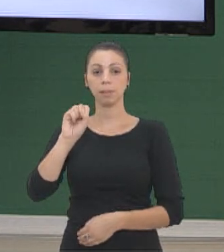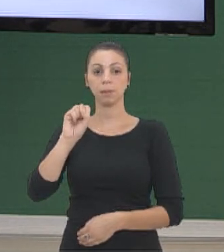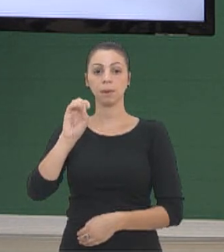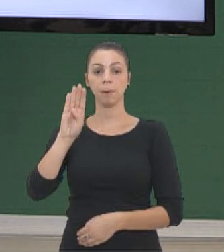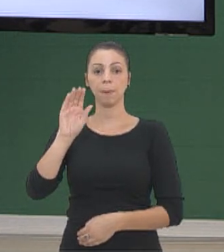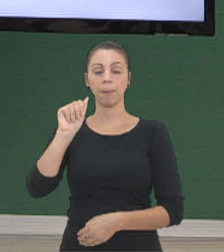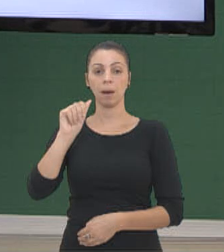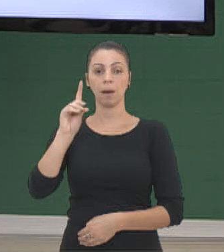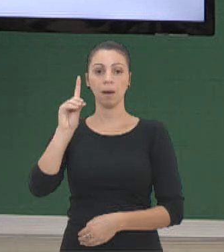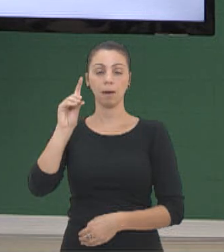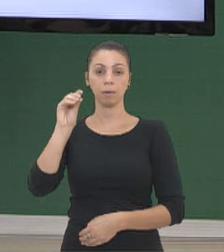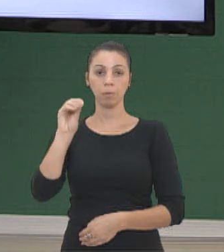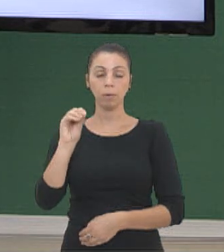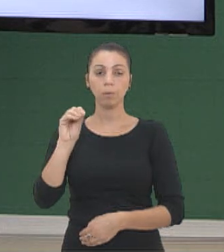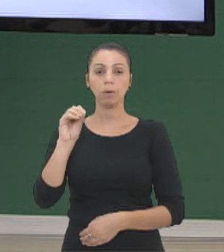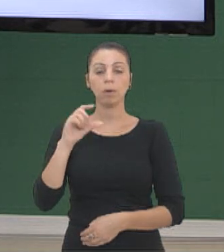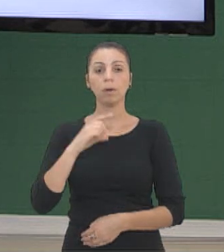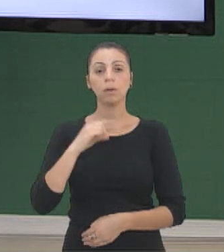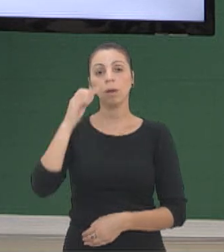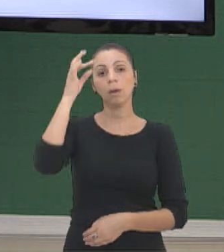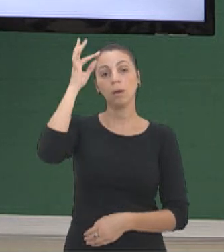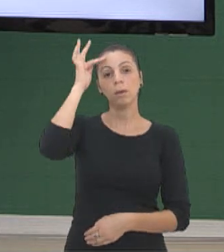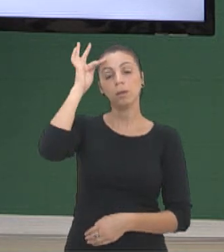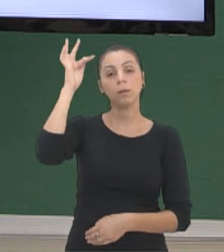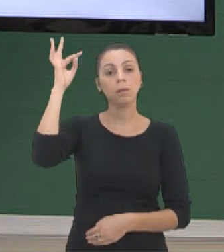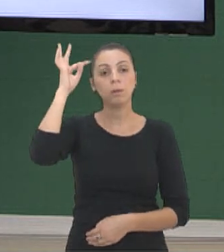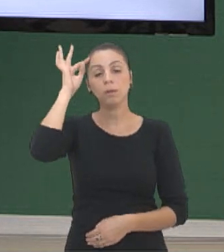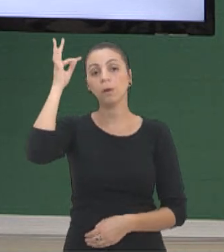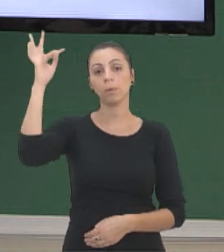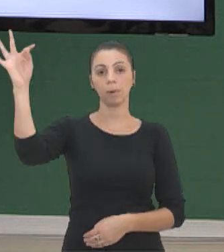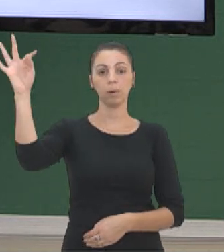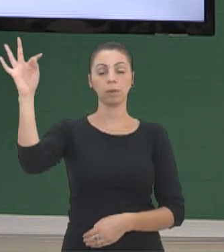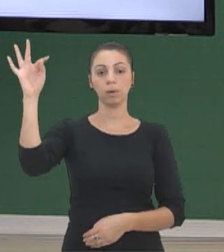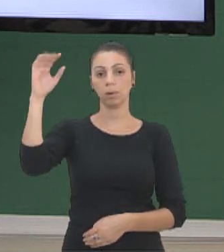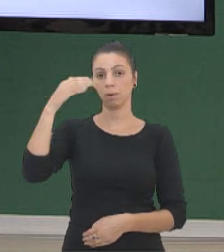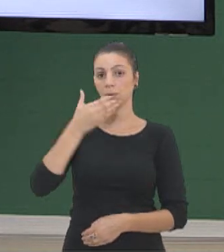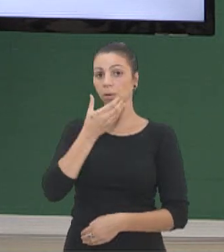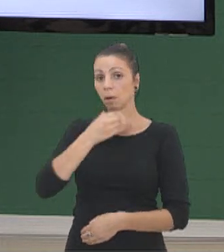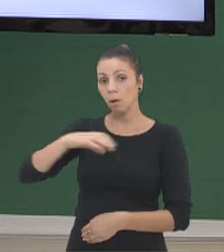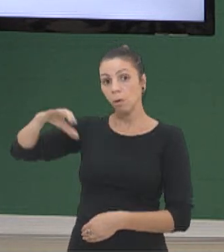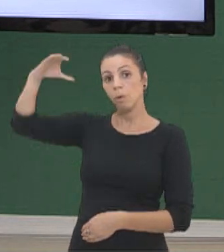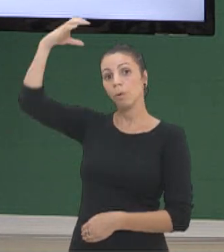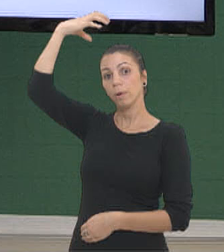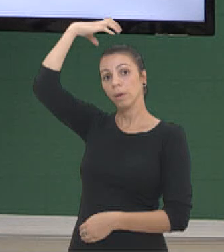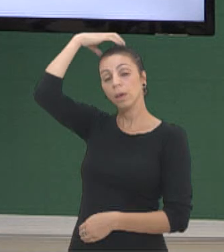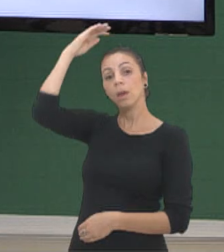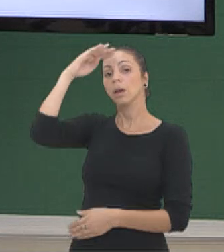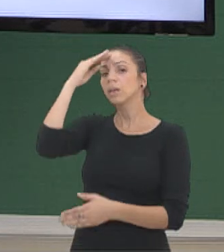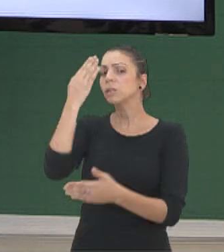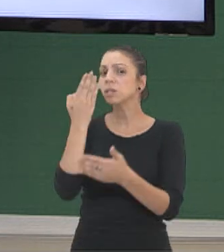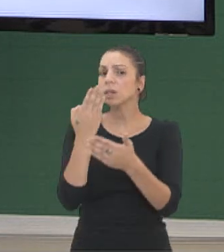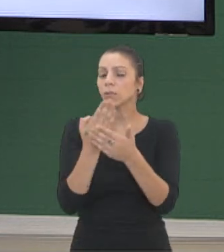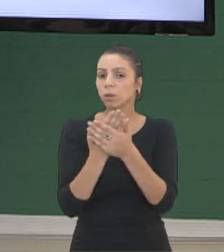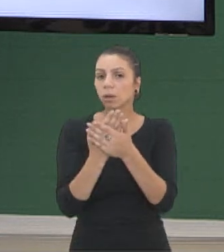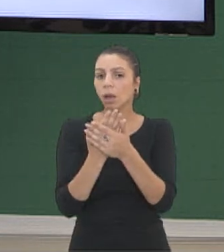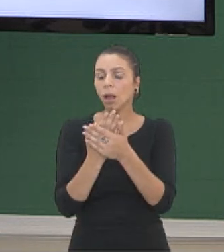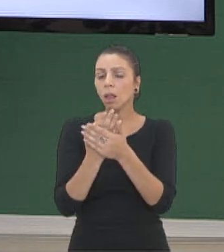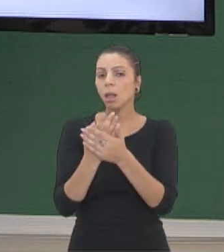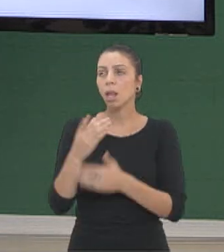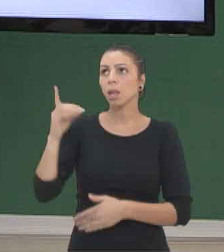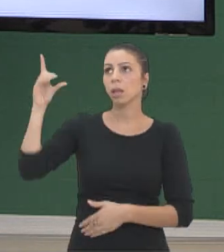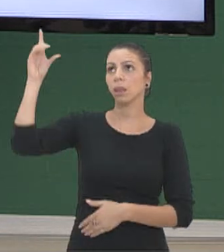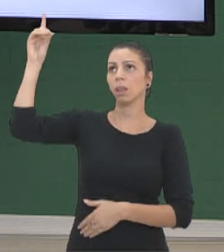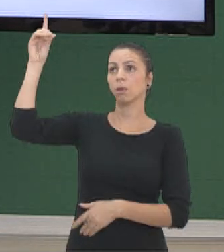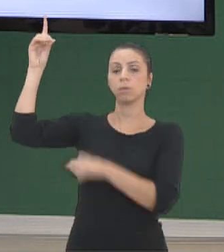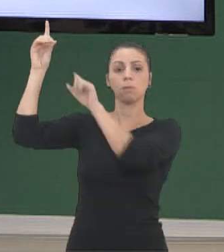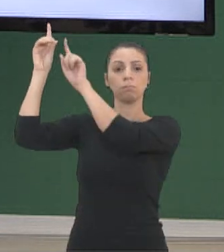Paris, foi criada uma teoria chamada de teoria do direito divino, onde o rei passava a acreditar que ele era enviado de Deus, não que ele fosse Deus, mas o enviado de